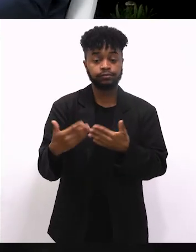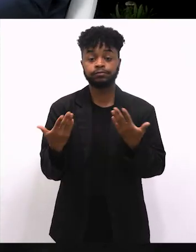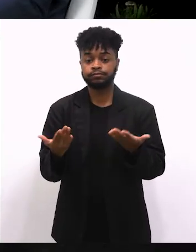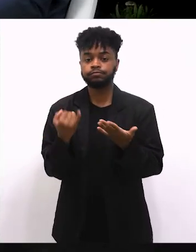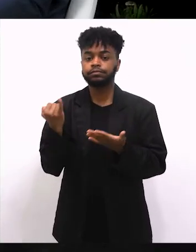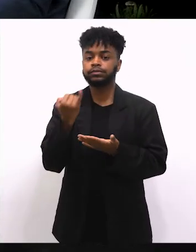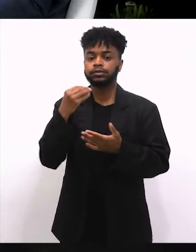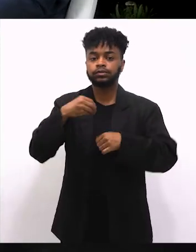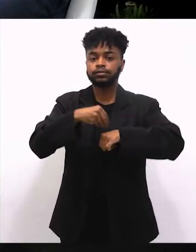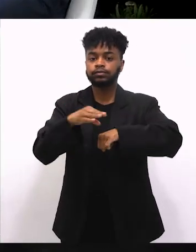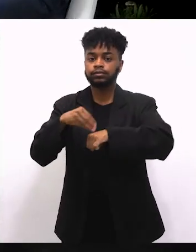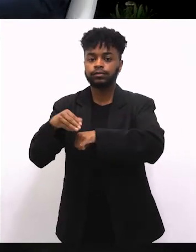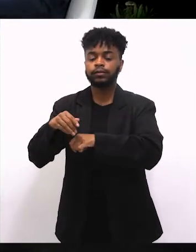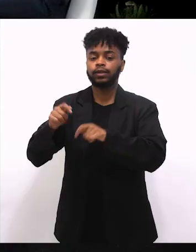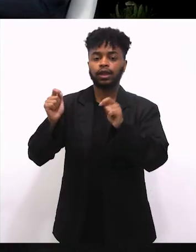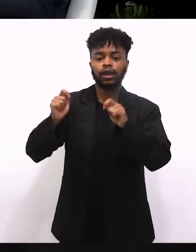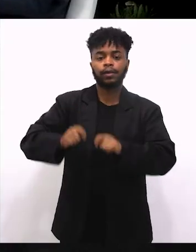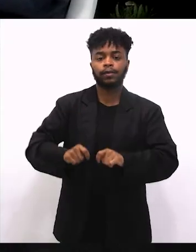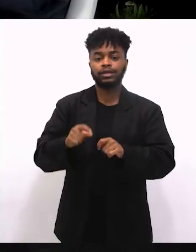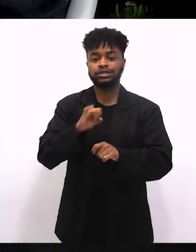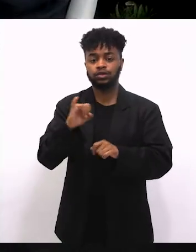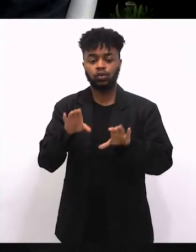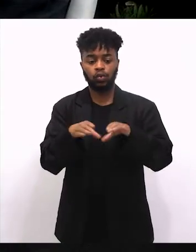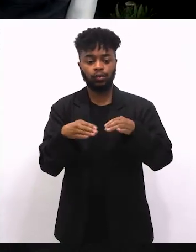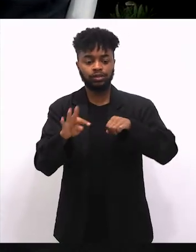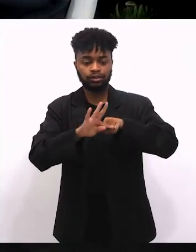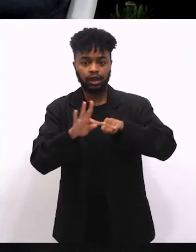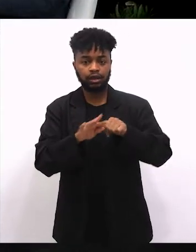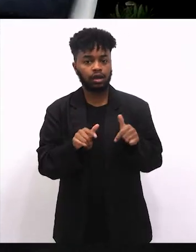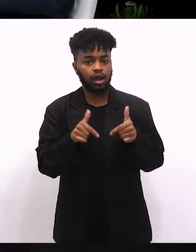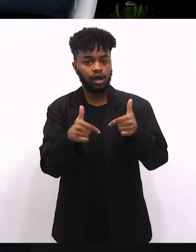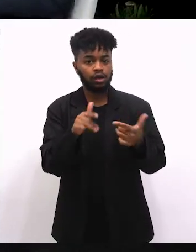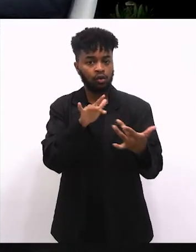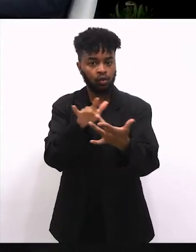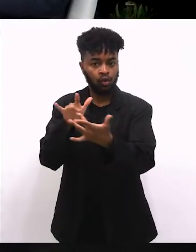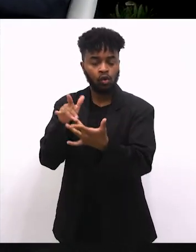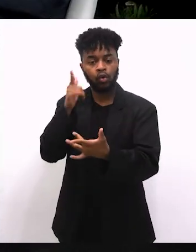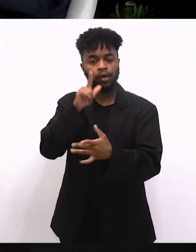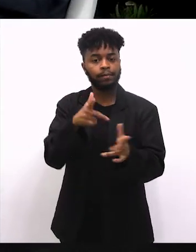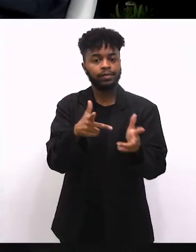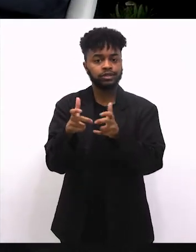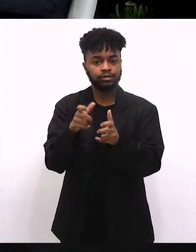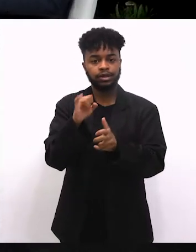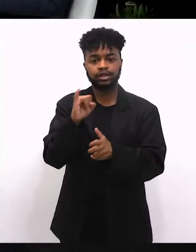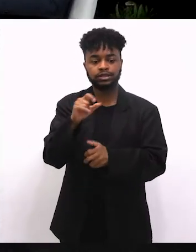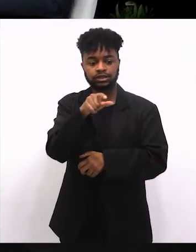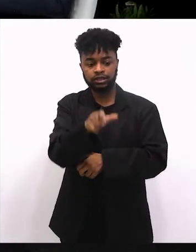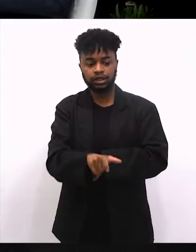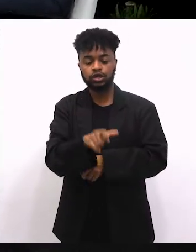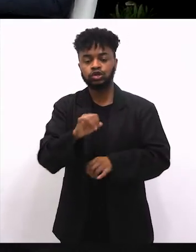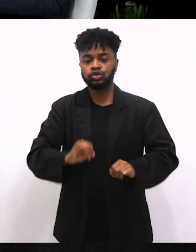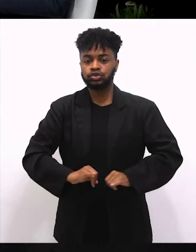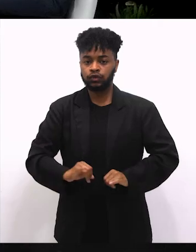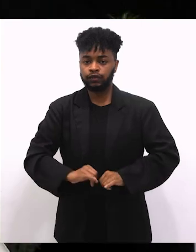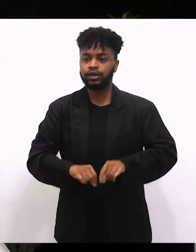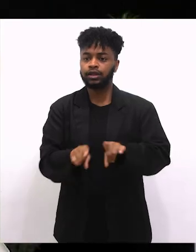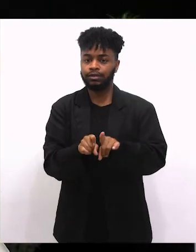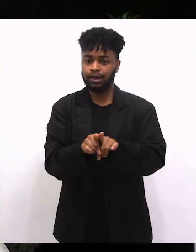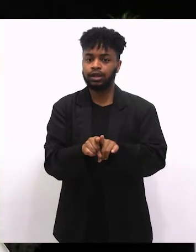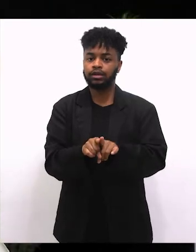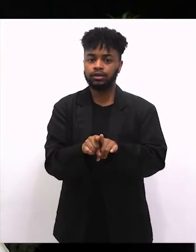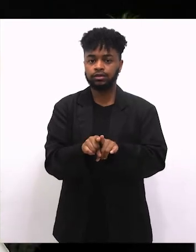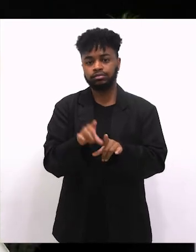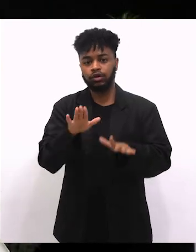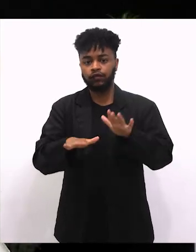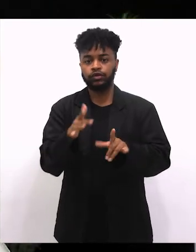Então fazendo capacitações para que os técnicos que estão atuando na ponta consigam identificar que aquela pessoa que está sofrendo aquela violação